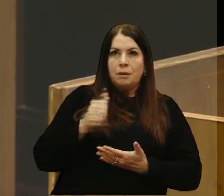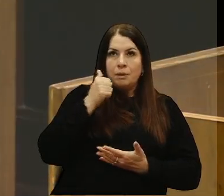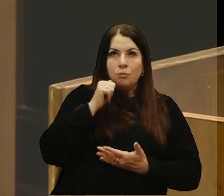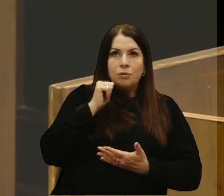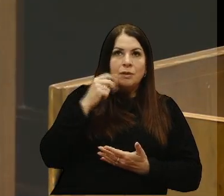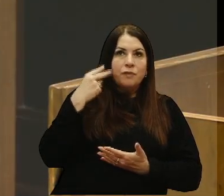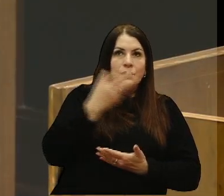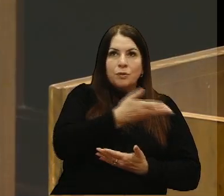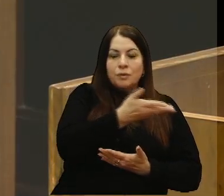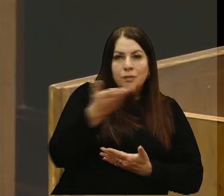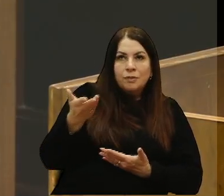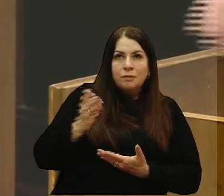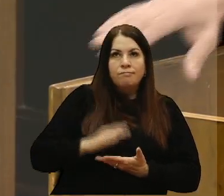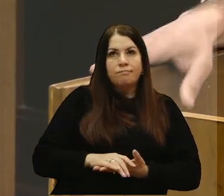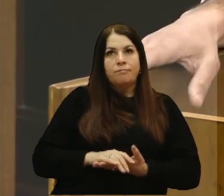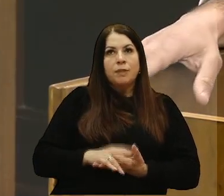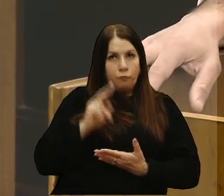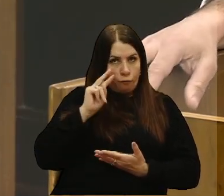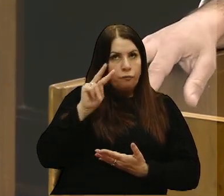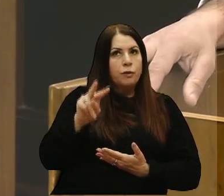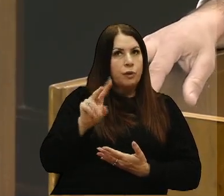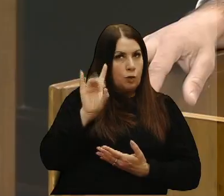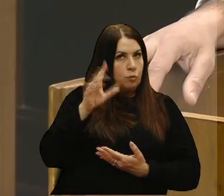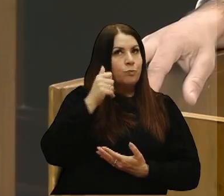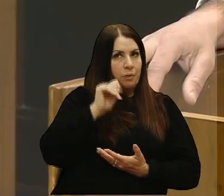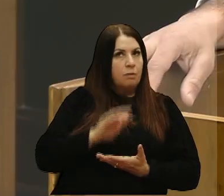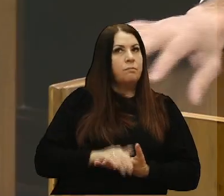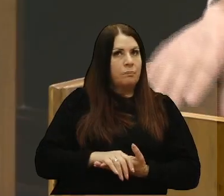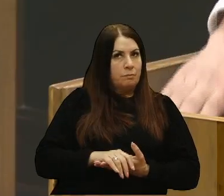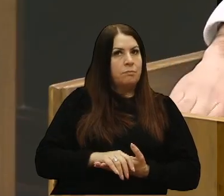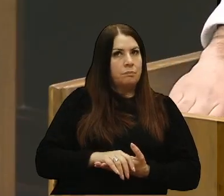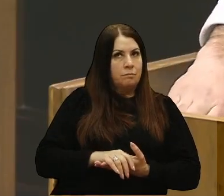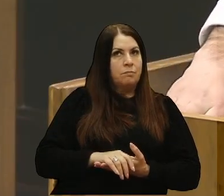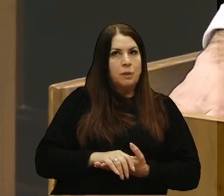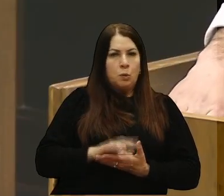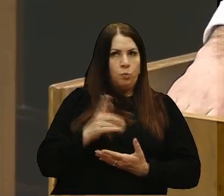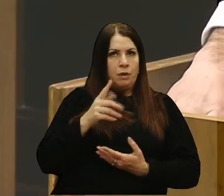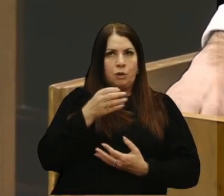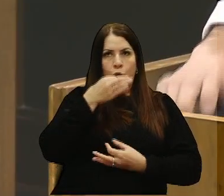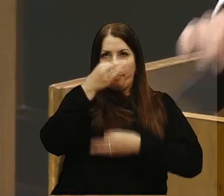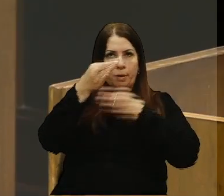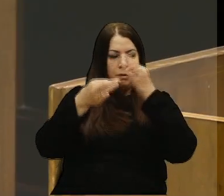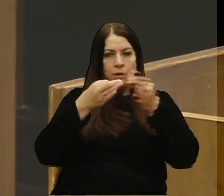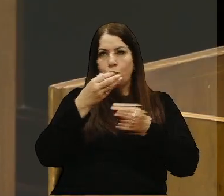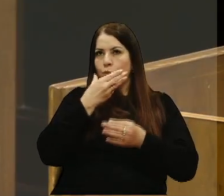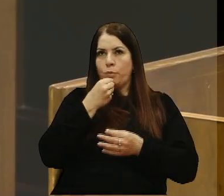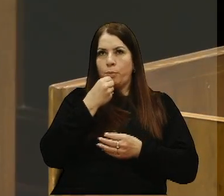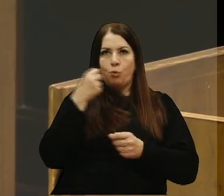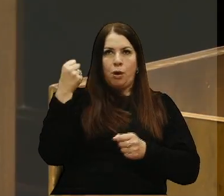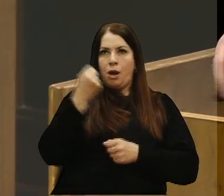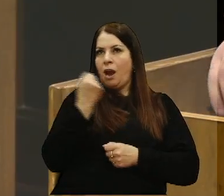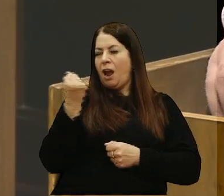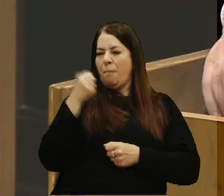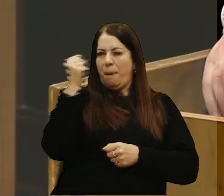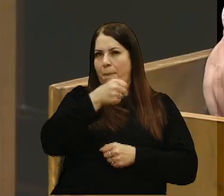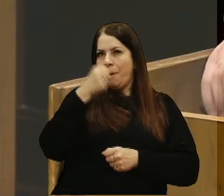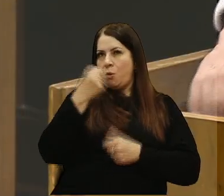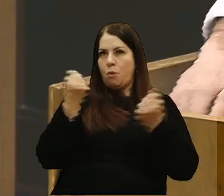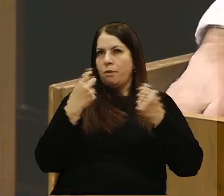vereadoras viram que é só com mulheres que ele ataca. Não tem nenhum comentário aqui de homem dizendo que atacou o carro dele, que bateu no carro